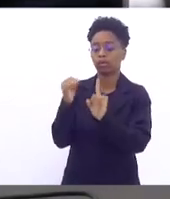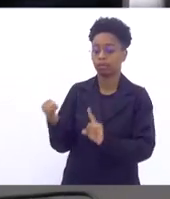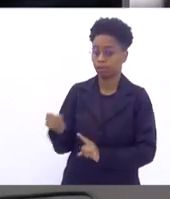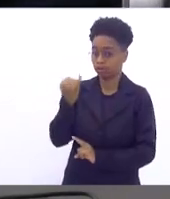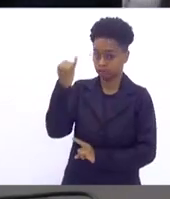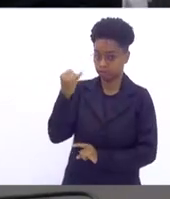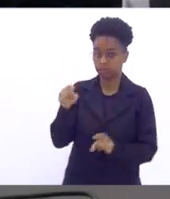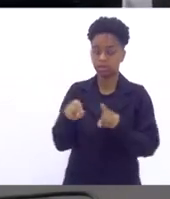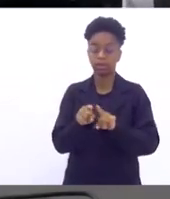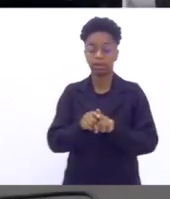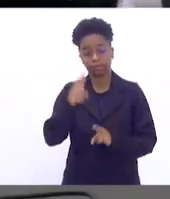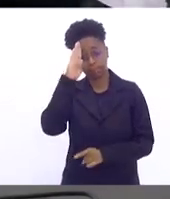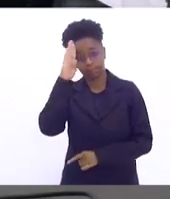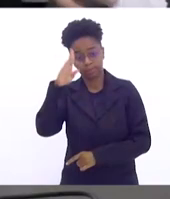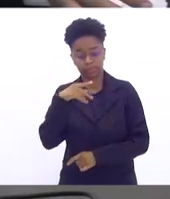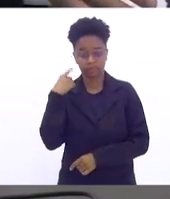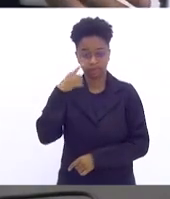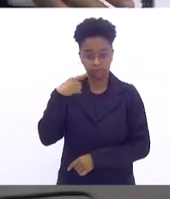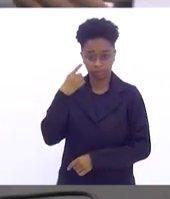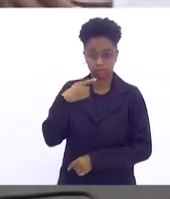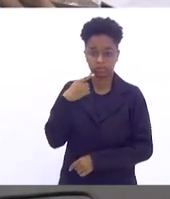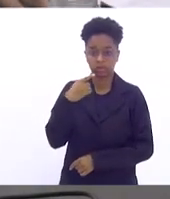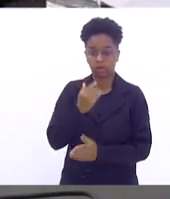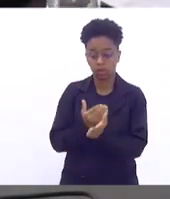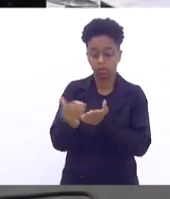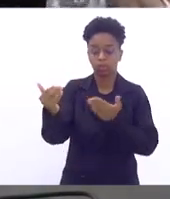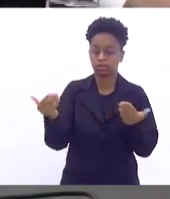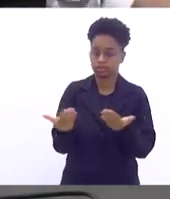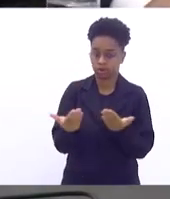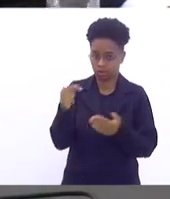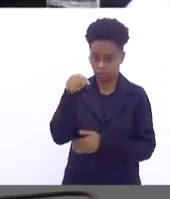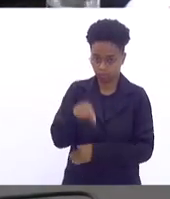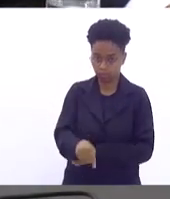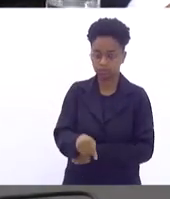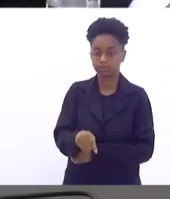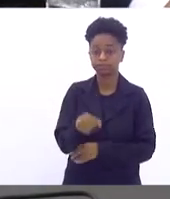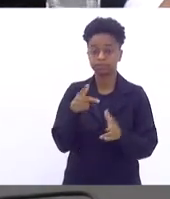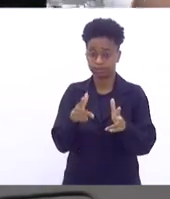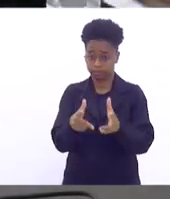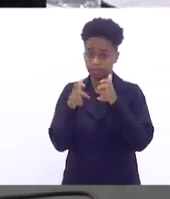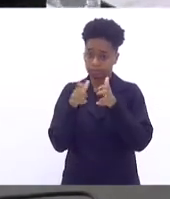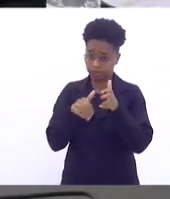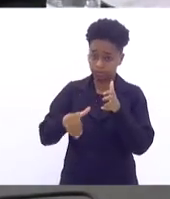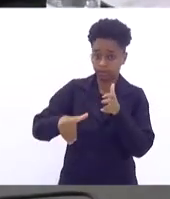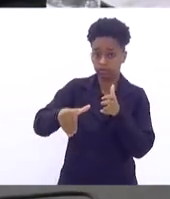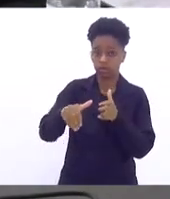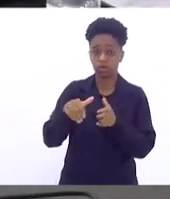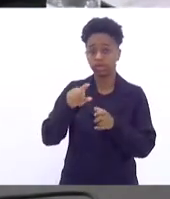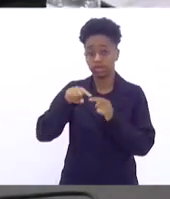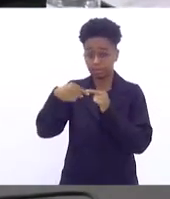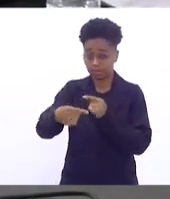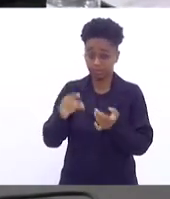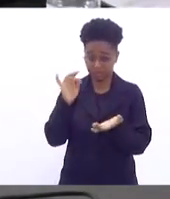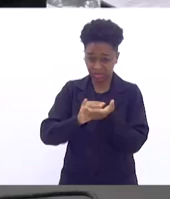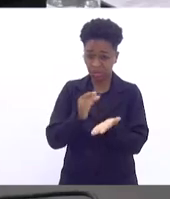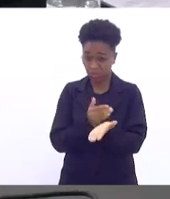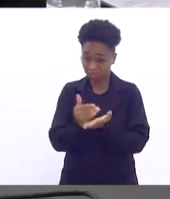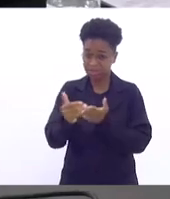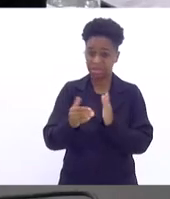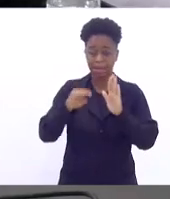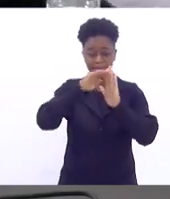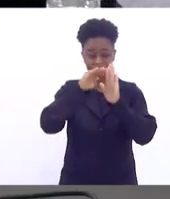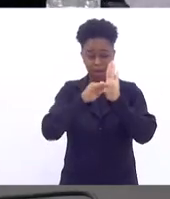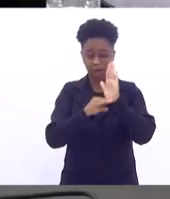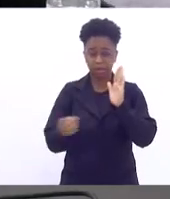sobretudo de Deputados estranhantes aqui na casa vão perceber que daqui a pouco quando o jogo começar de verdade chegarem